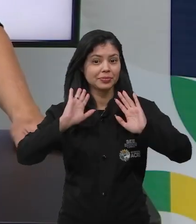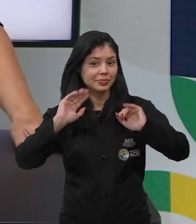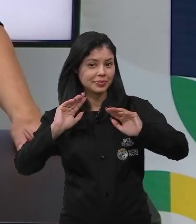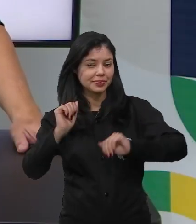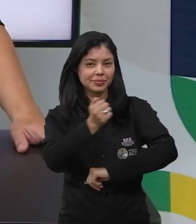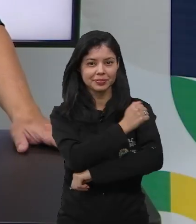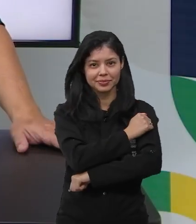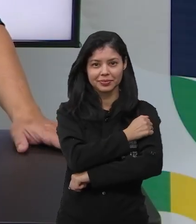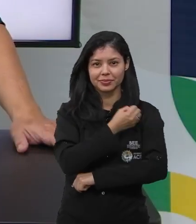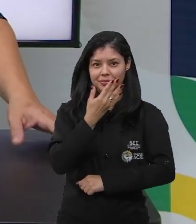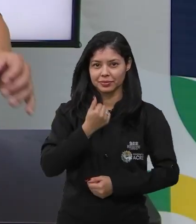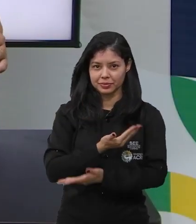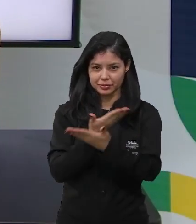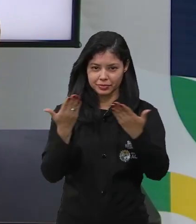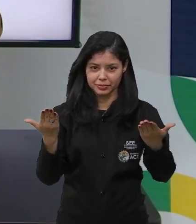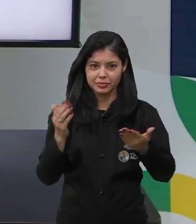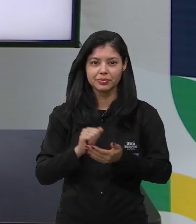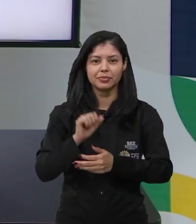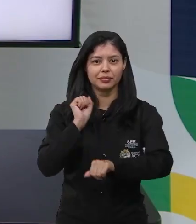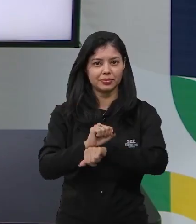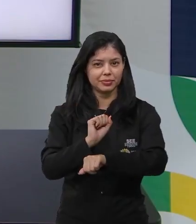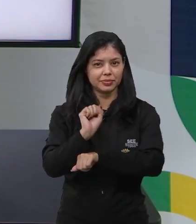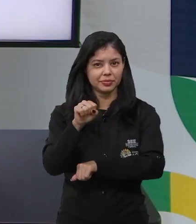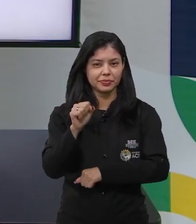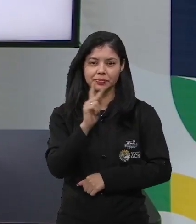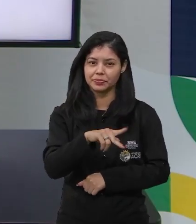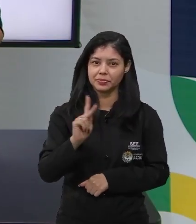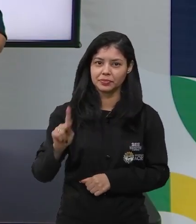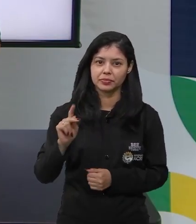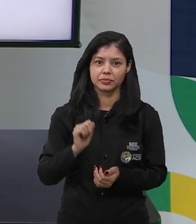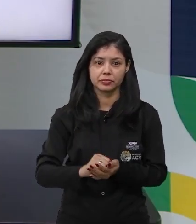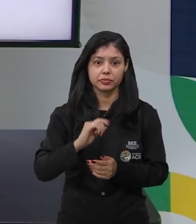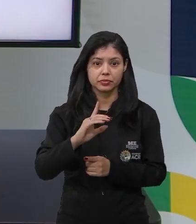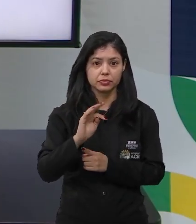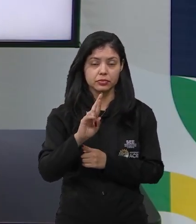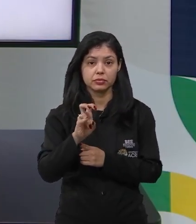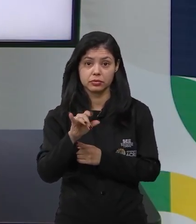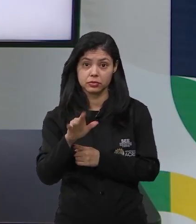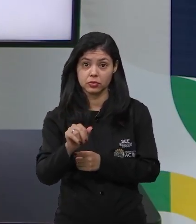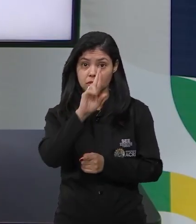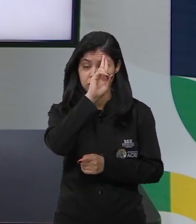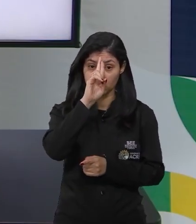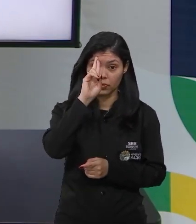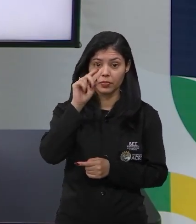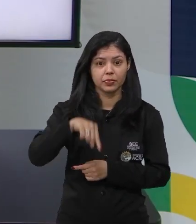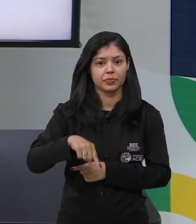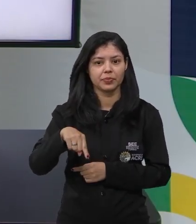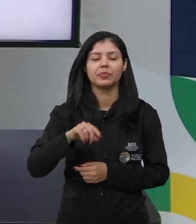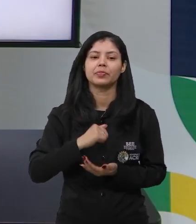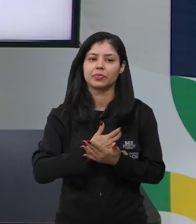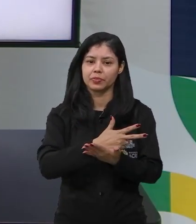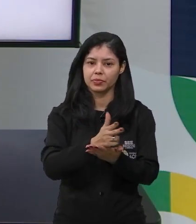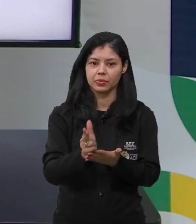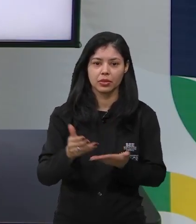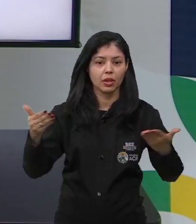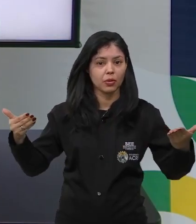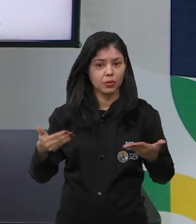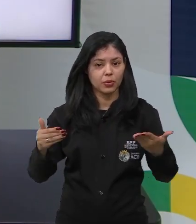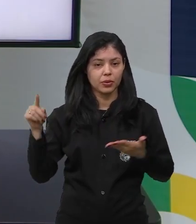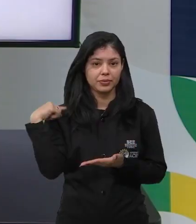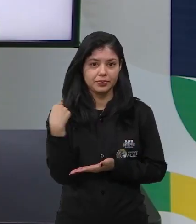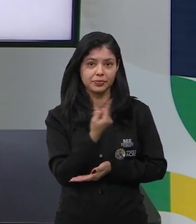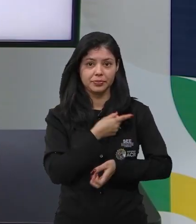Olá, alunos, tudo bem? Espero que sim. Sou o professor Cristiano Souza, de História, aqui do SEMEAC, e trago para